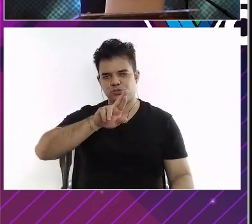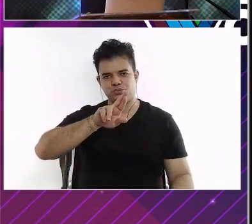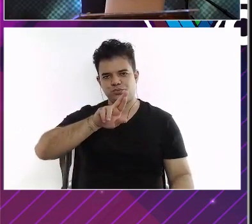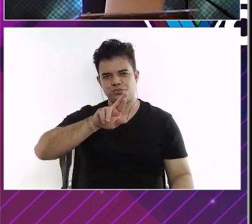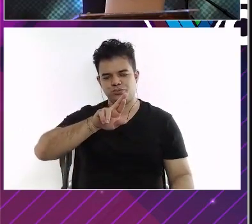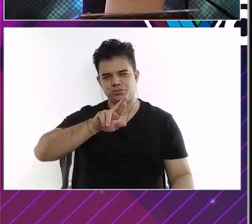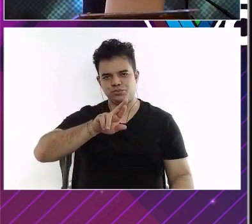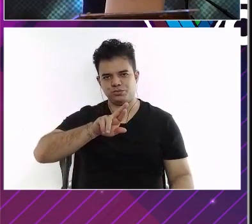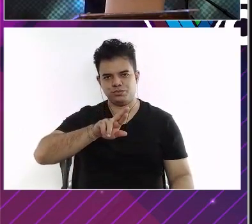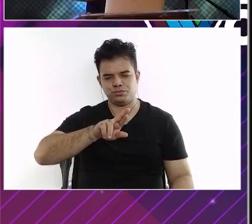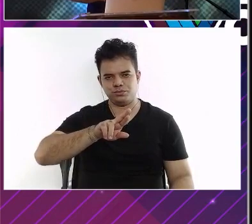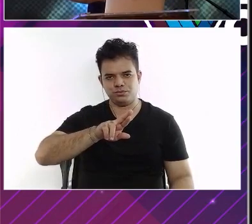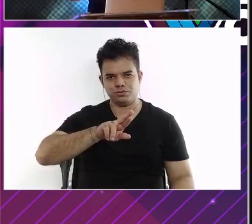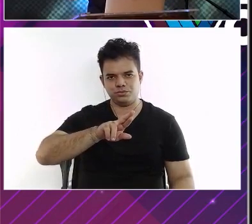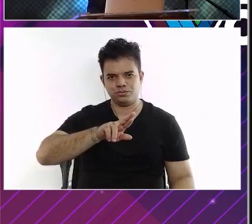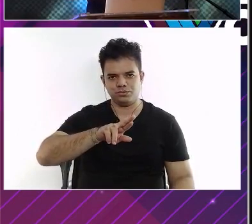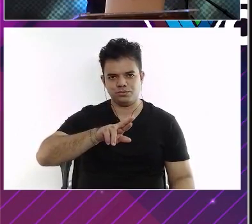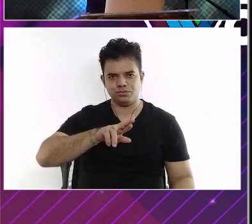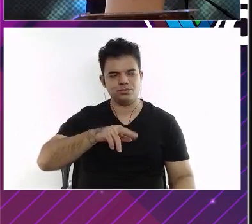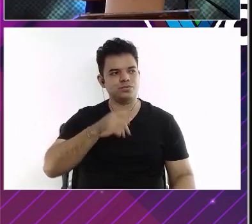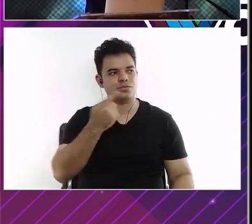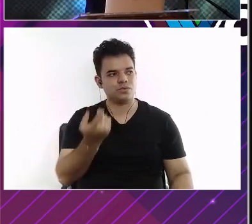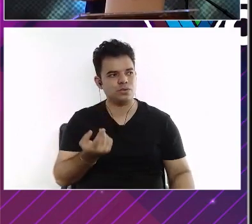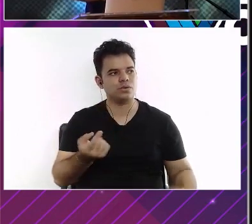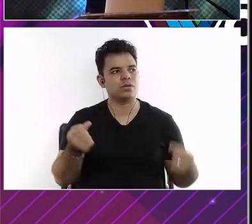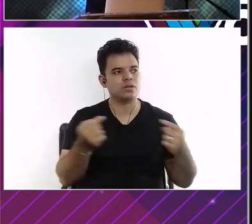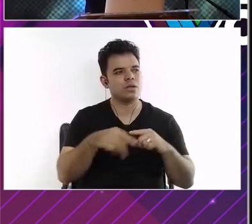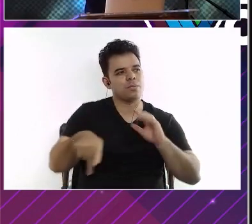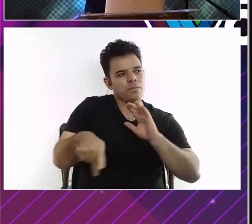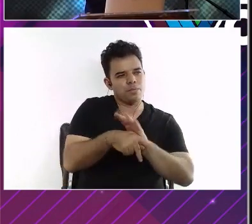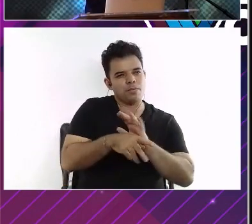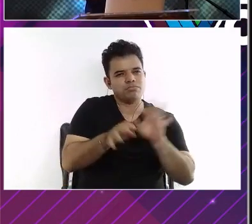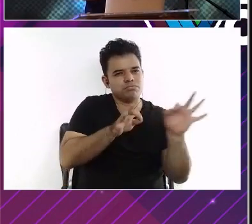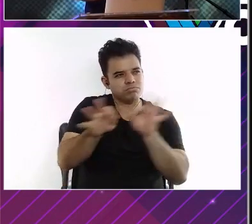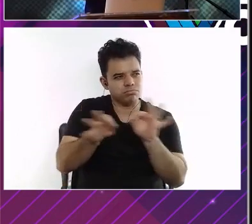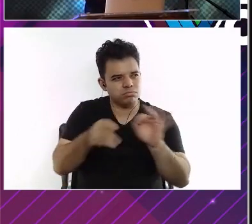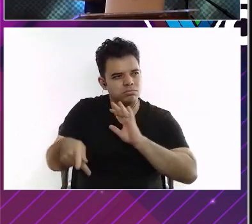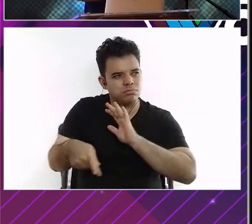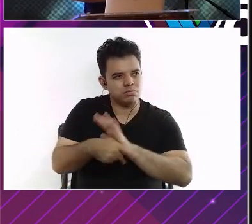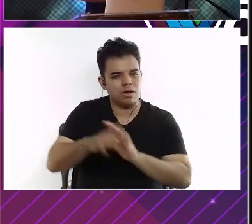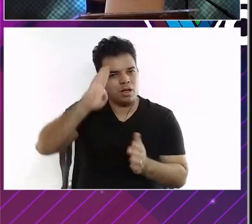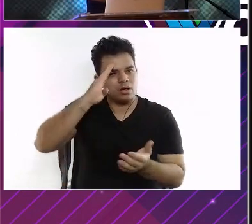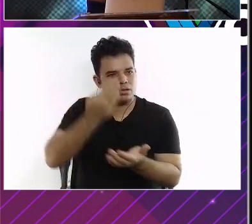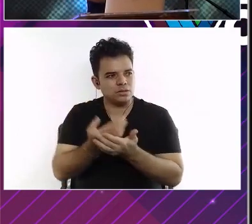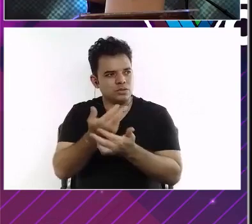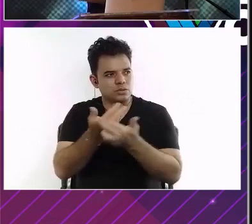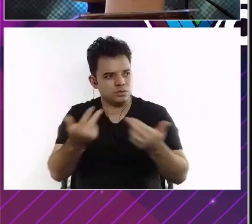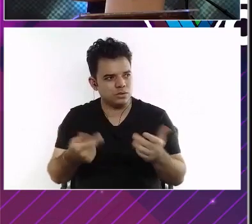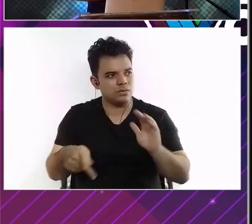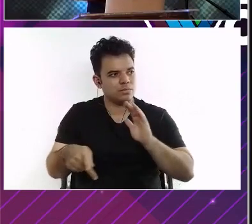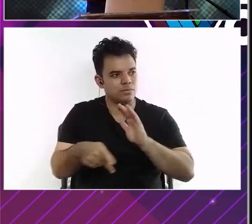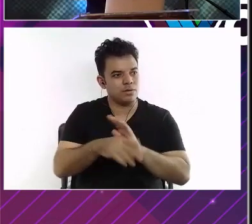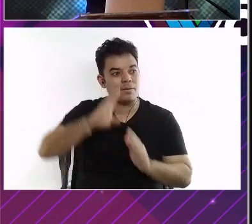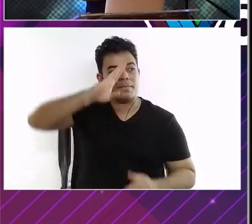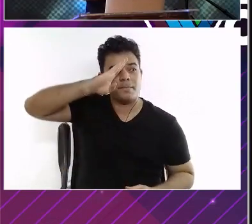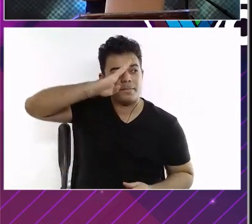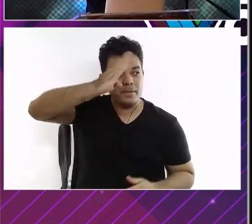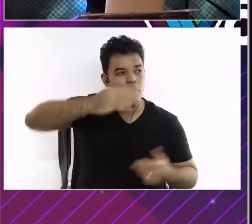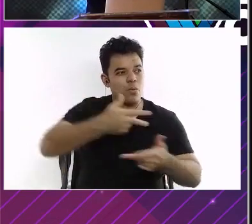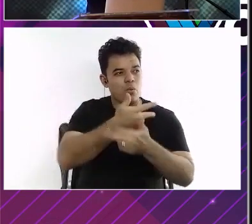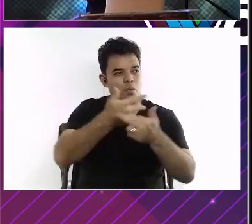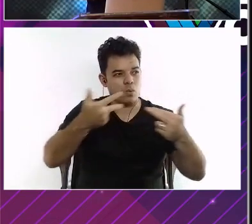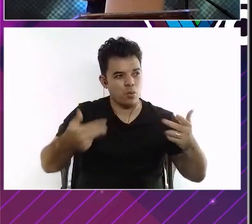It's not a dogmatic or prescriptive set of beliefs. It's a set of principles